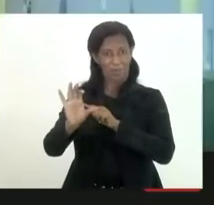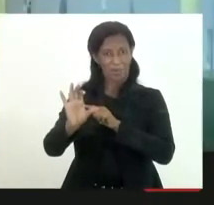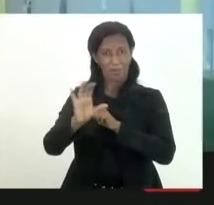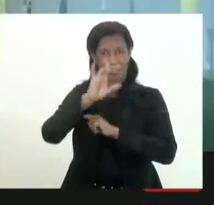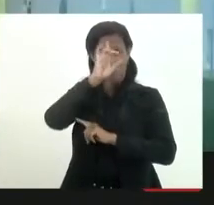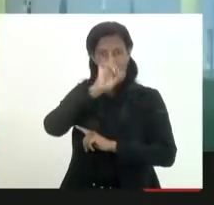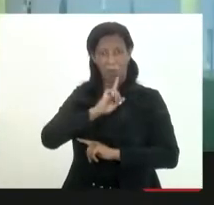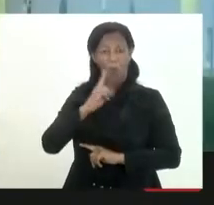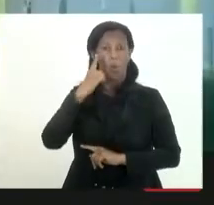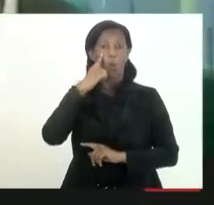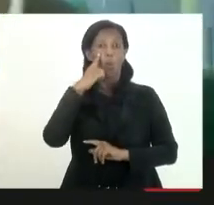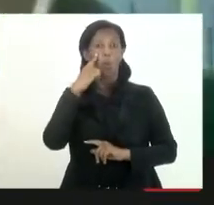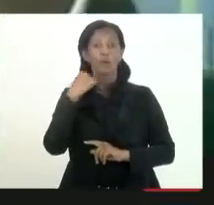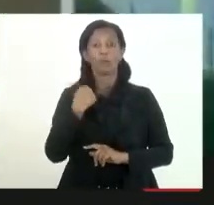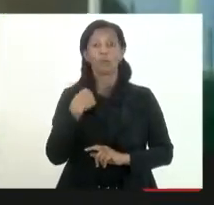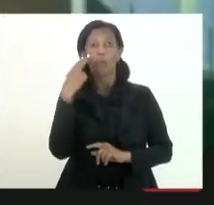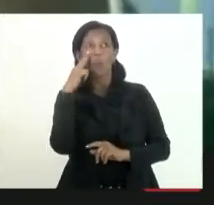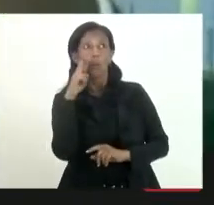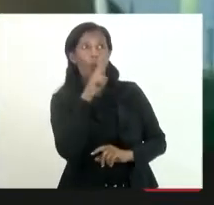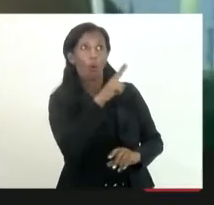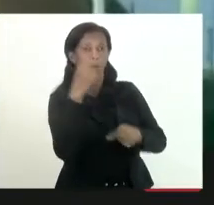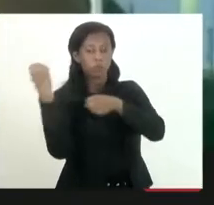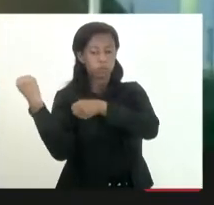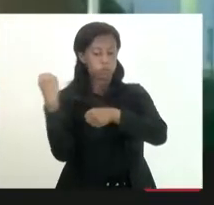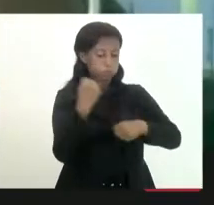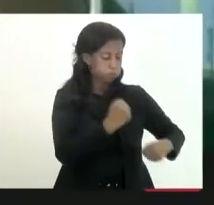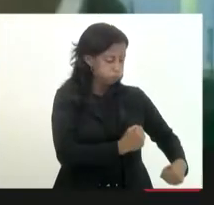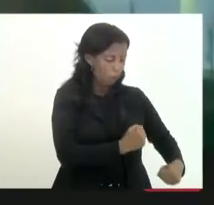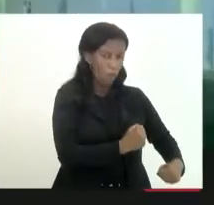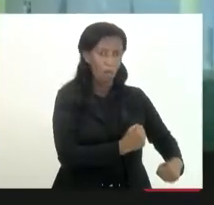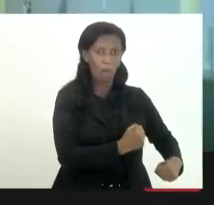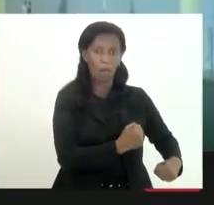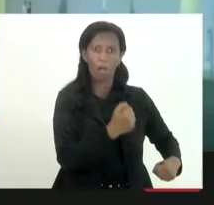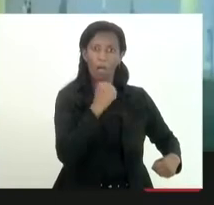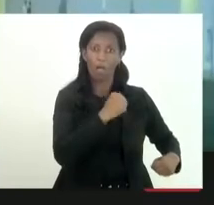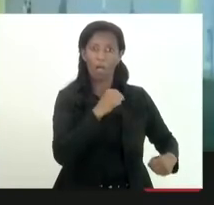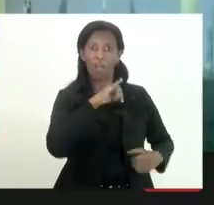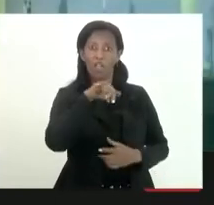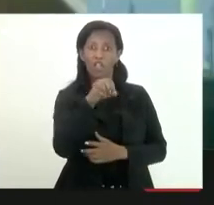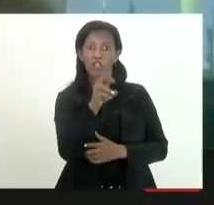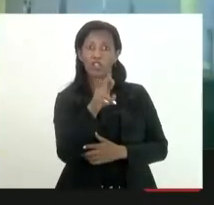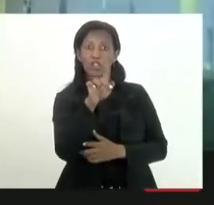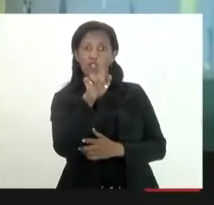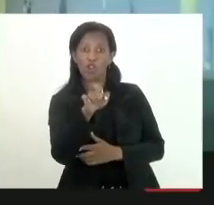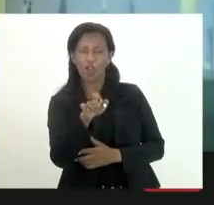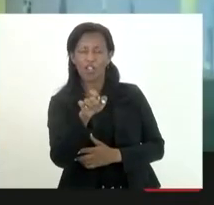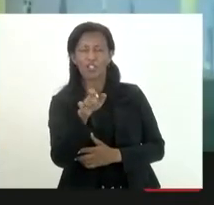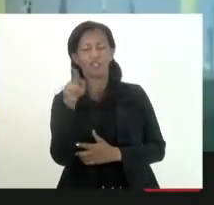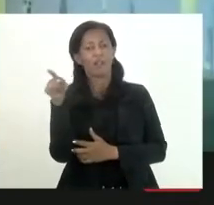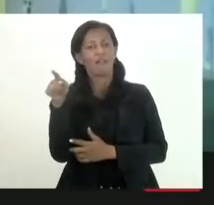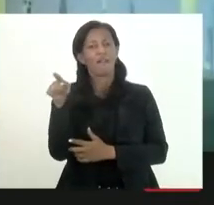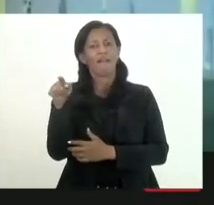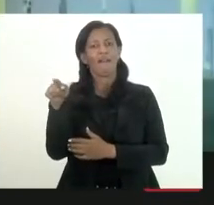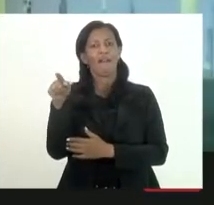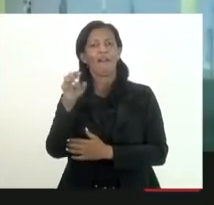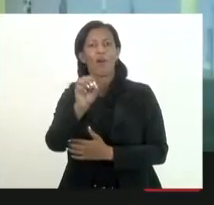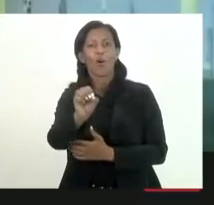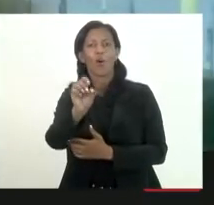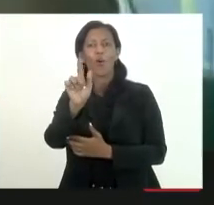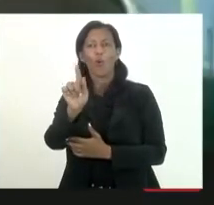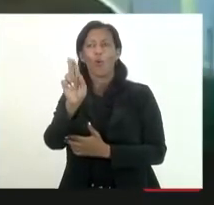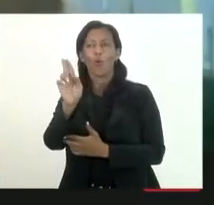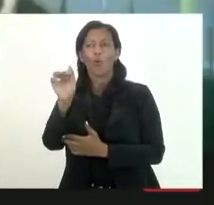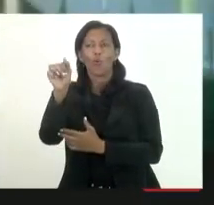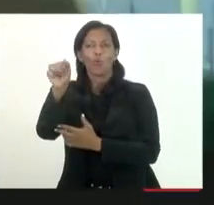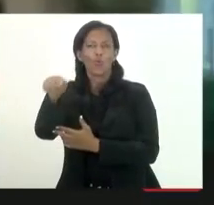São Jorge, nós estamos louvando Ogum, em alguns lugares do Brasil, Oxóssi.